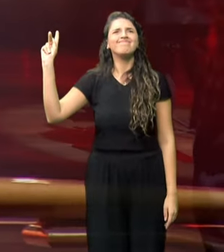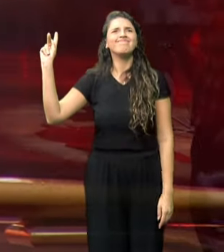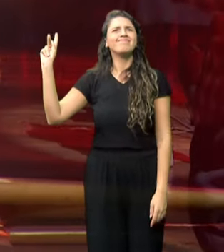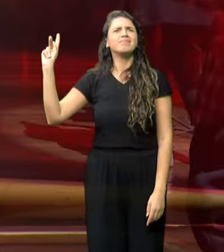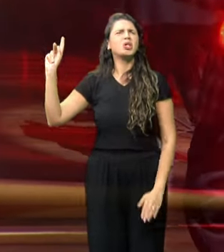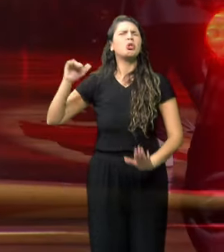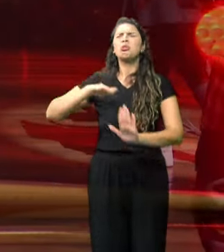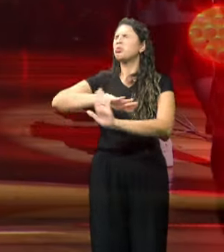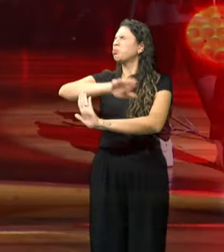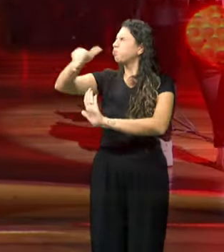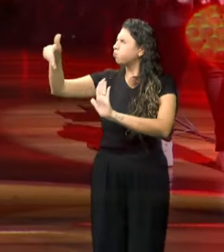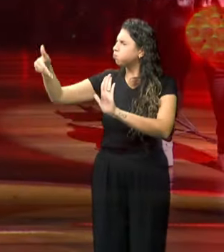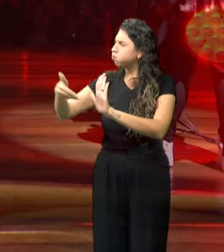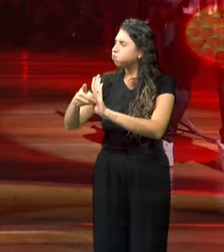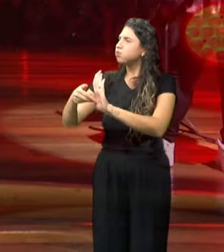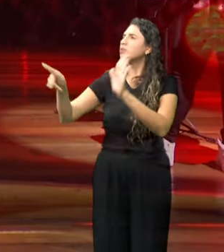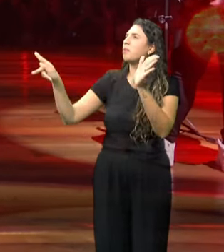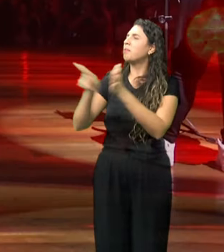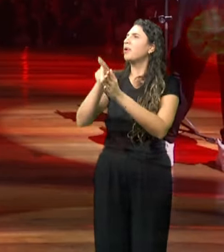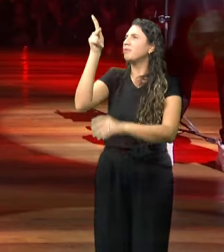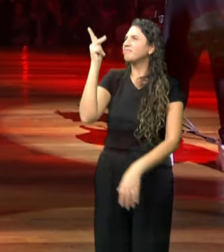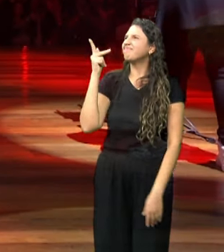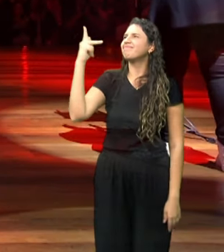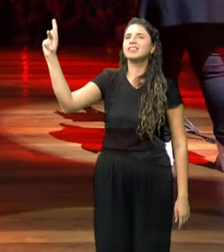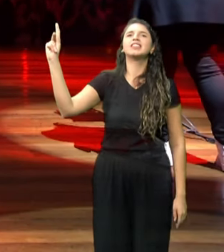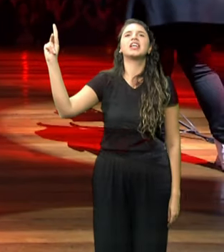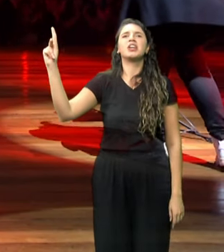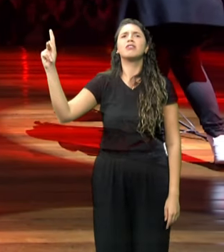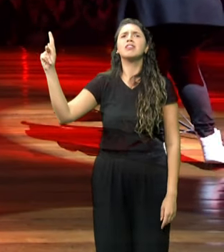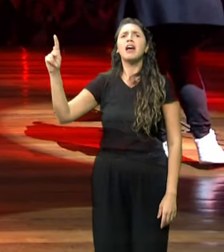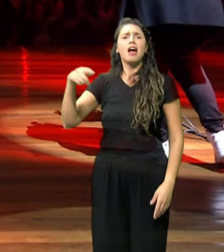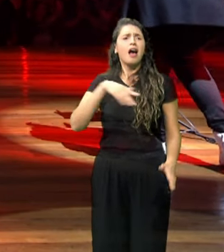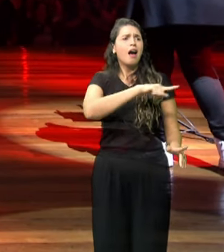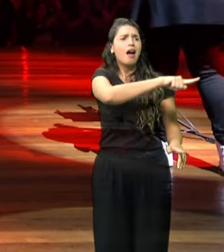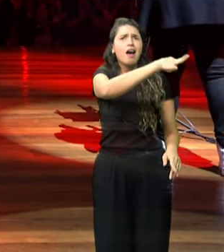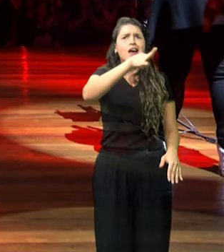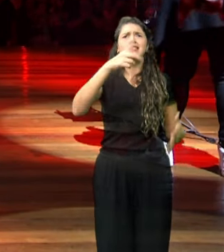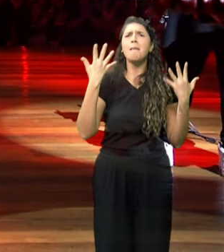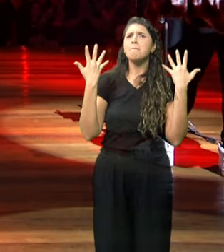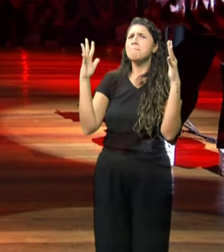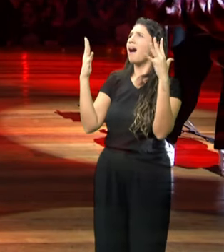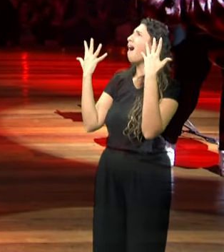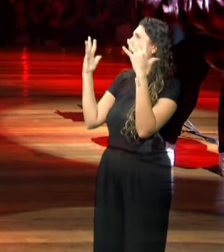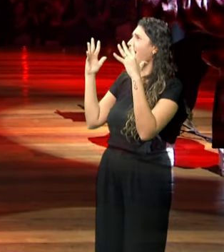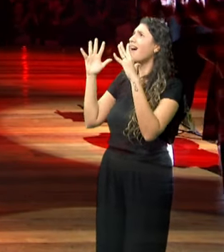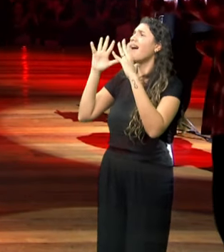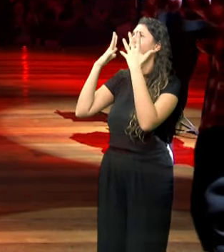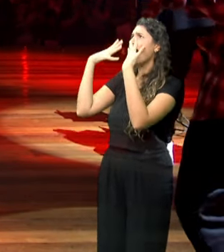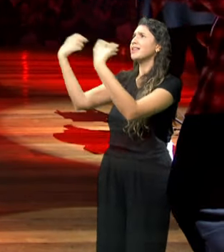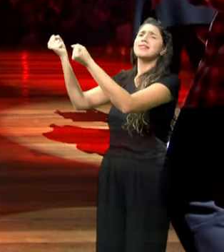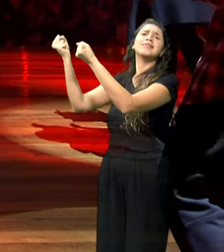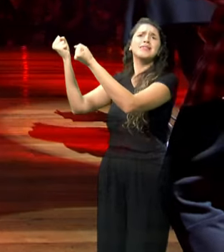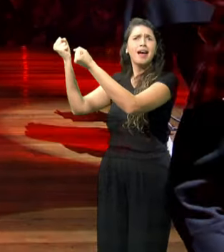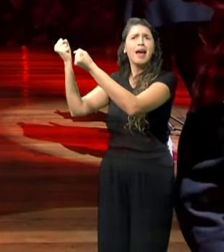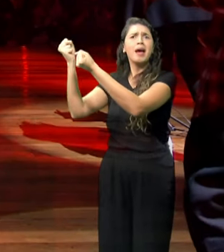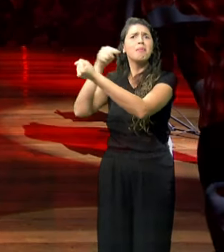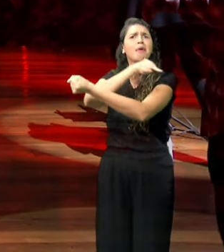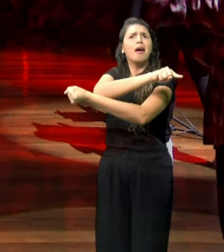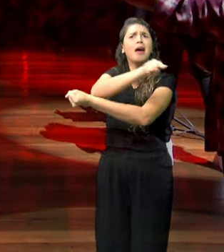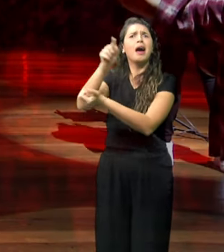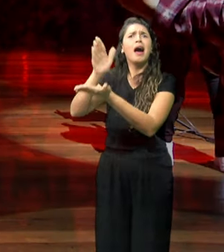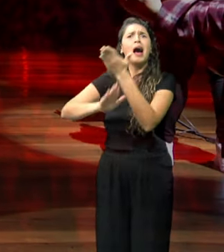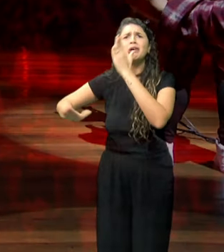Tudo pertence a ti, Jesus. Recebe essas palmas. Recebe, meu Deus, a atitude de adoração